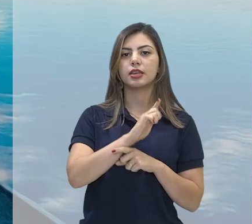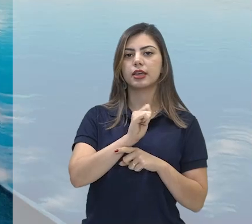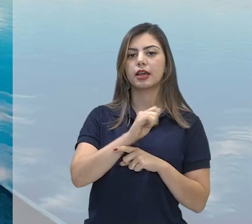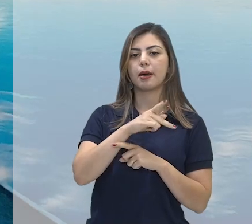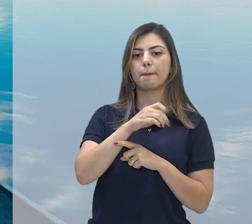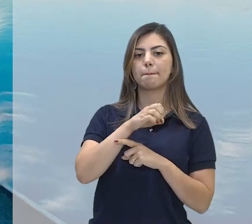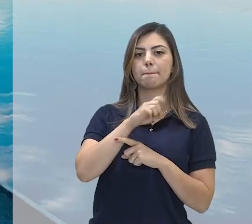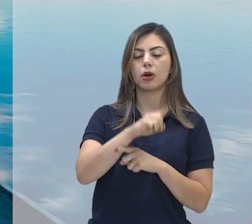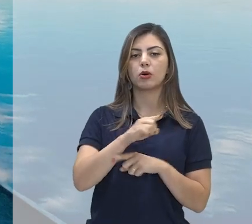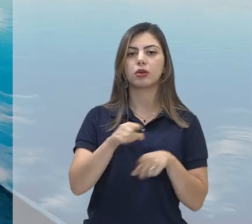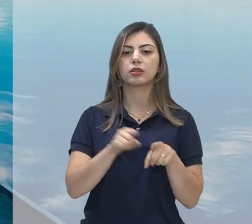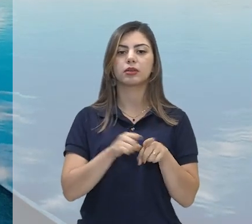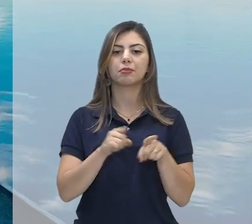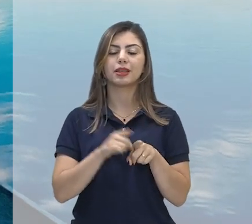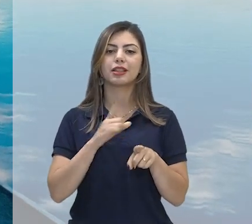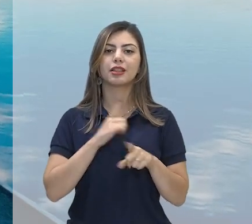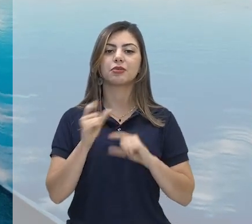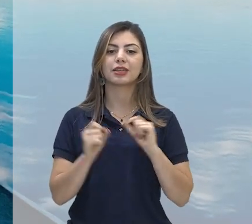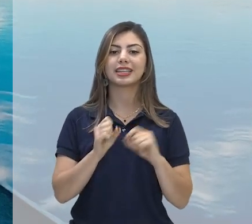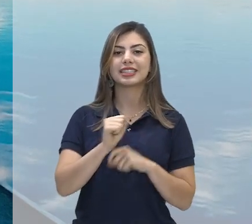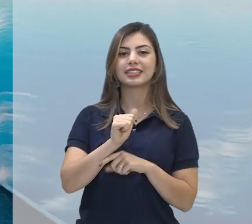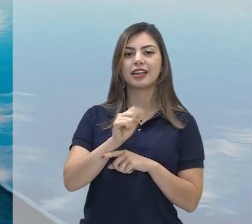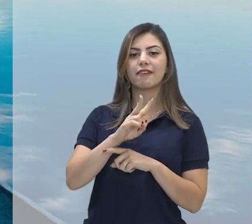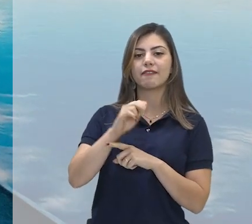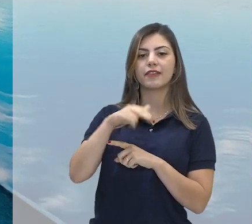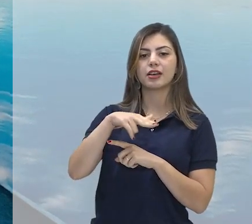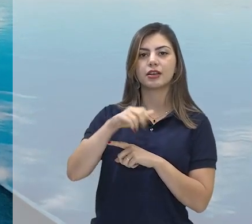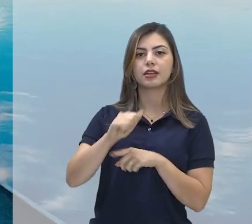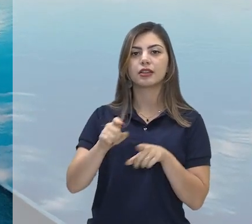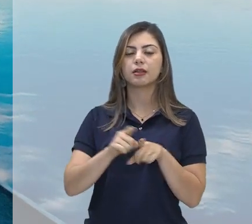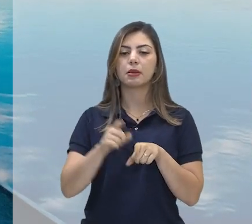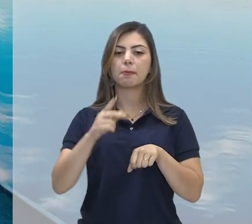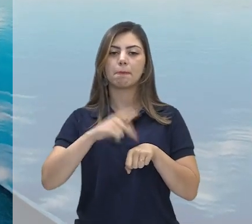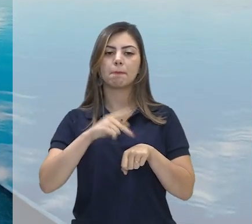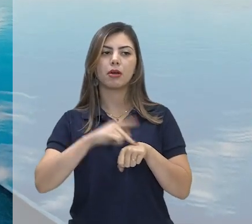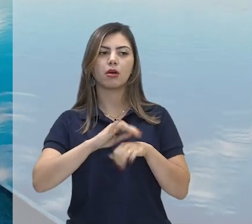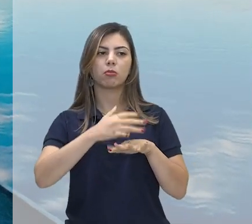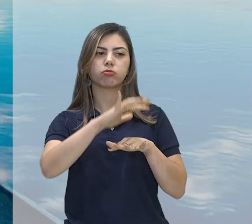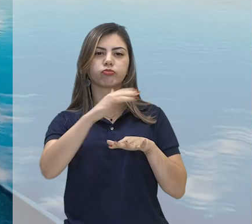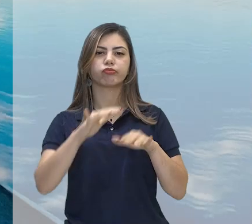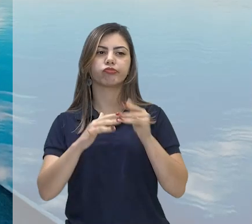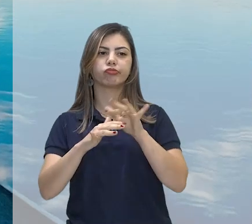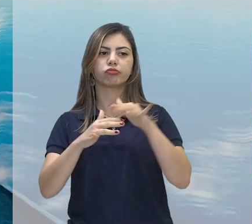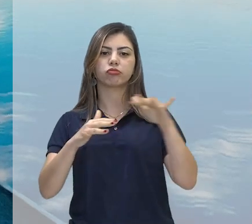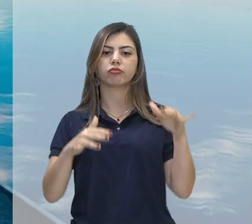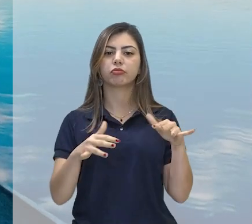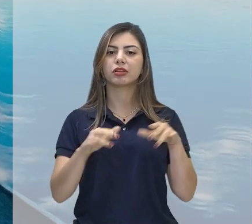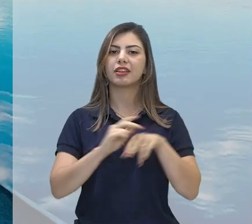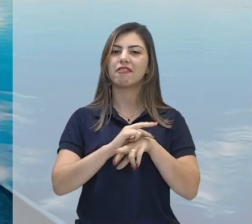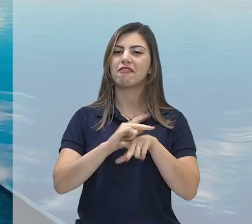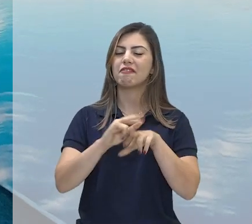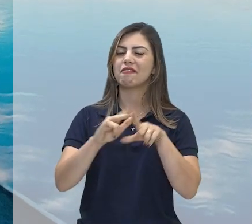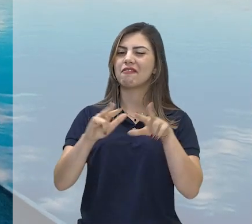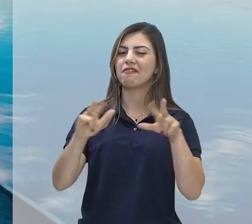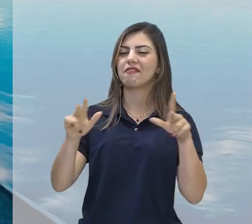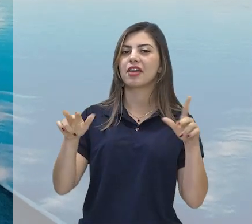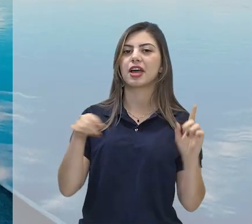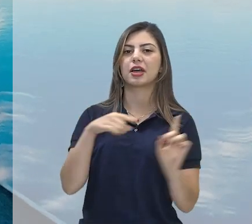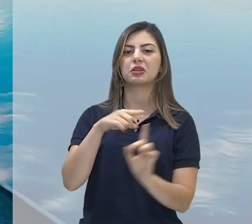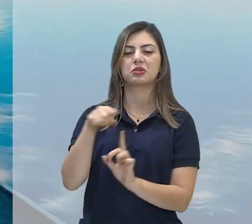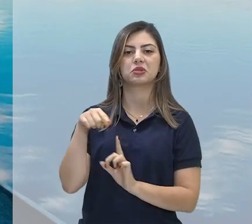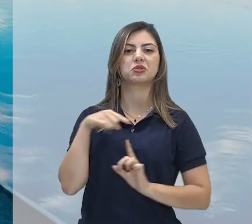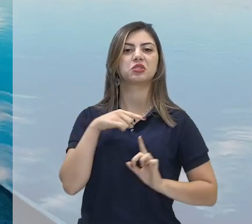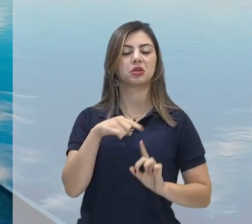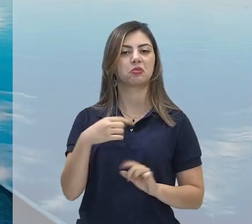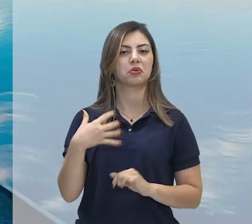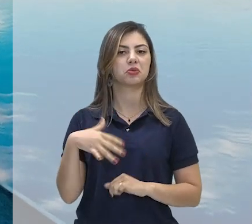savanas, refúgios montanhosos e ainda formações pioneiras. Olha quanta diversidade a gente tem na